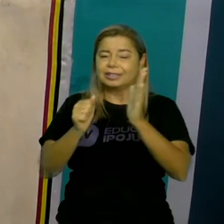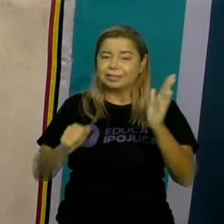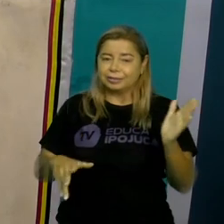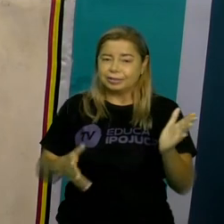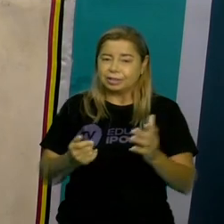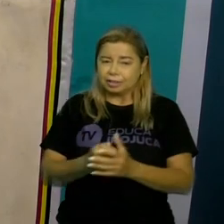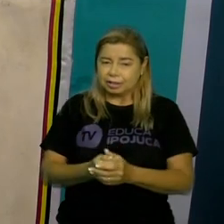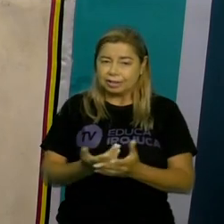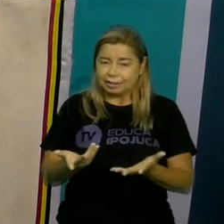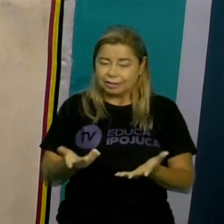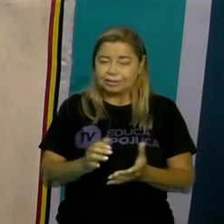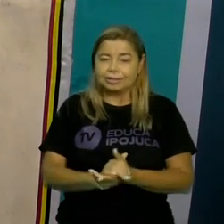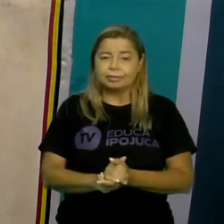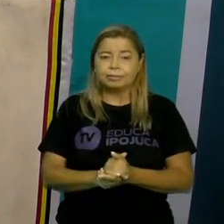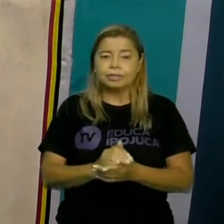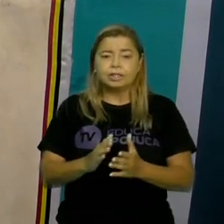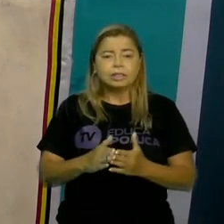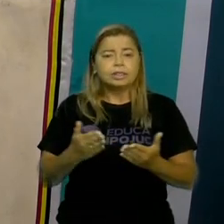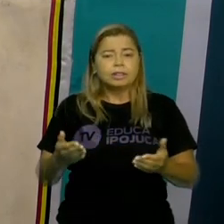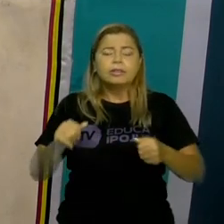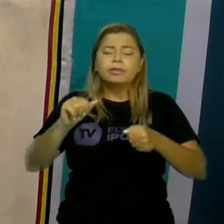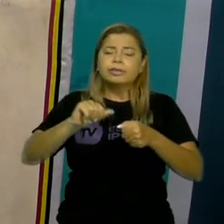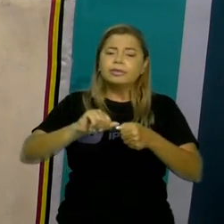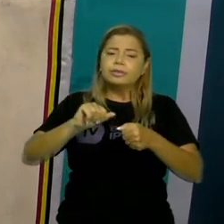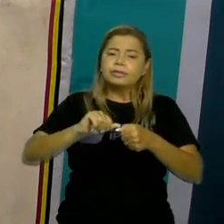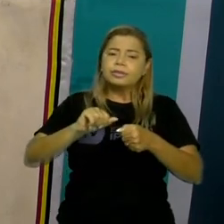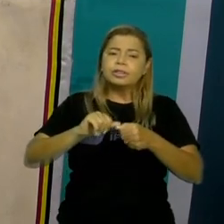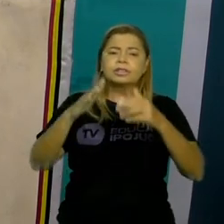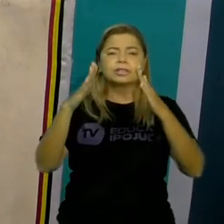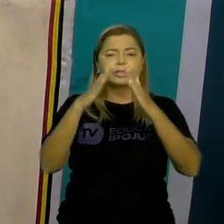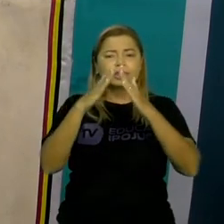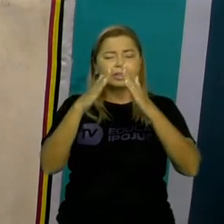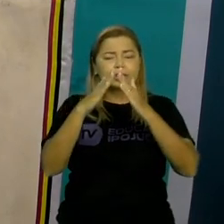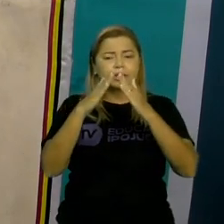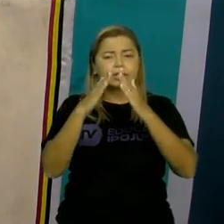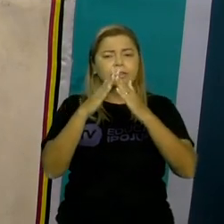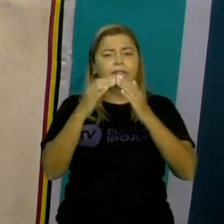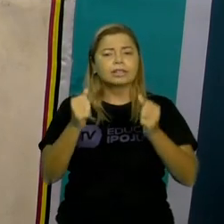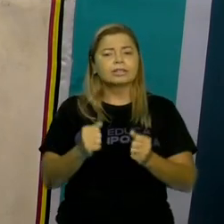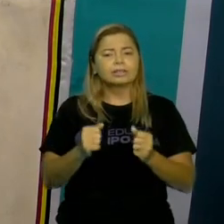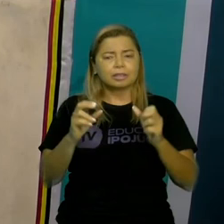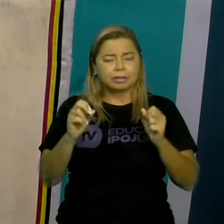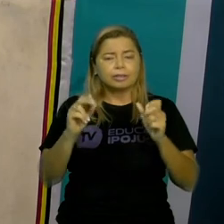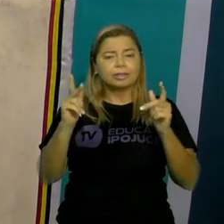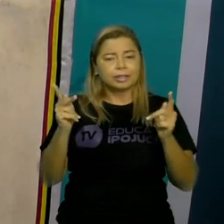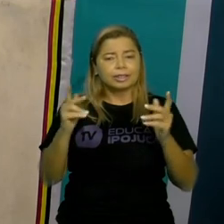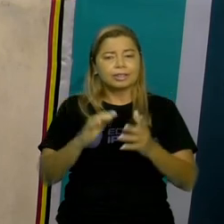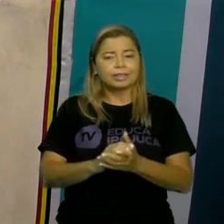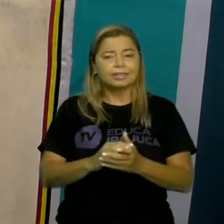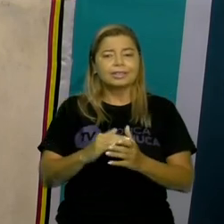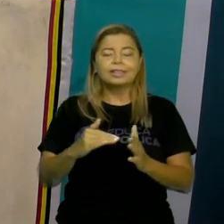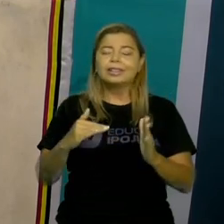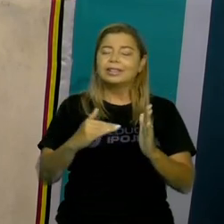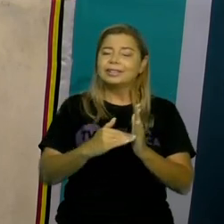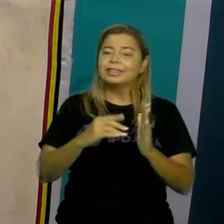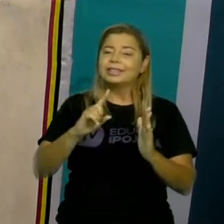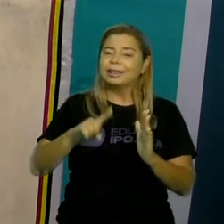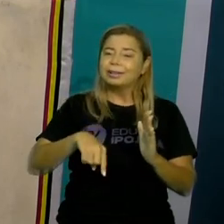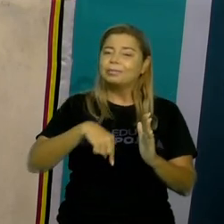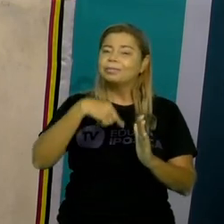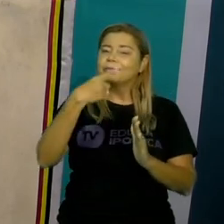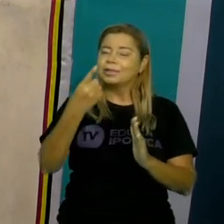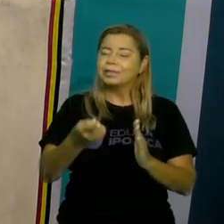de papel. E façam aí na casinha de vocês. E a tia Carla aguarda vocês aqui amanhã,